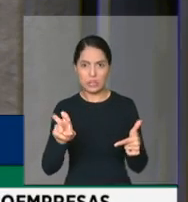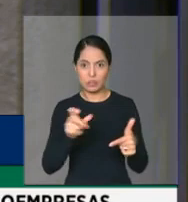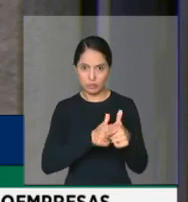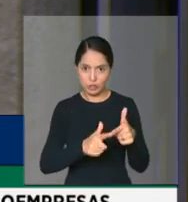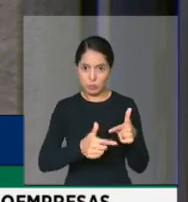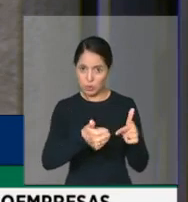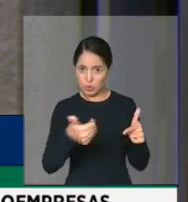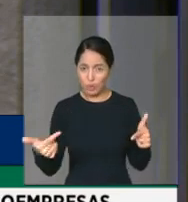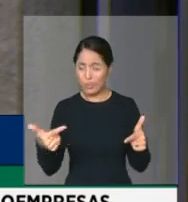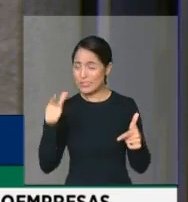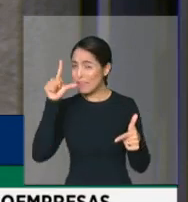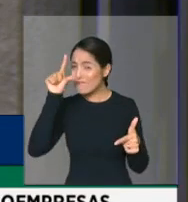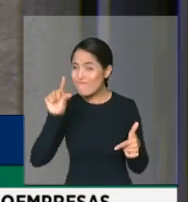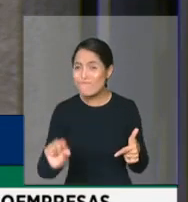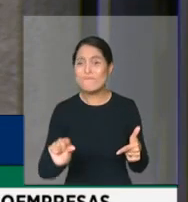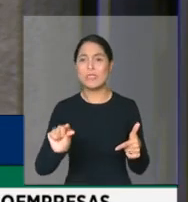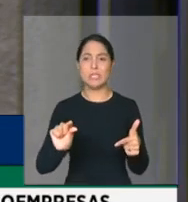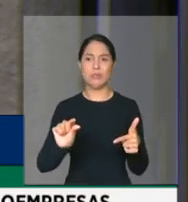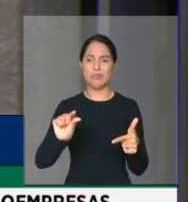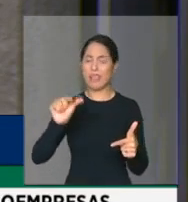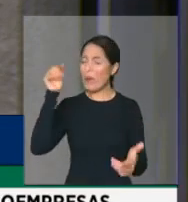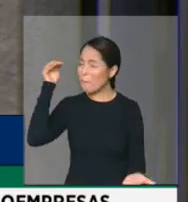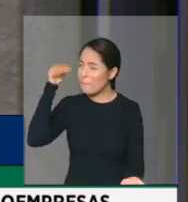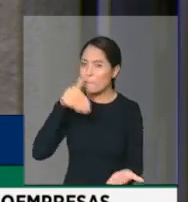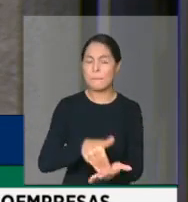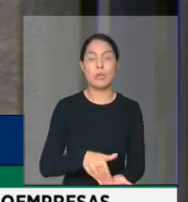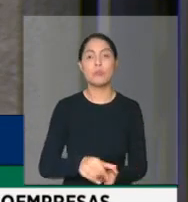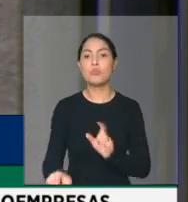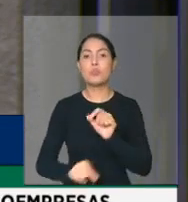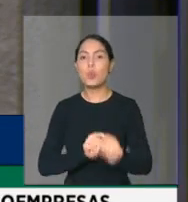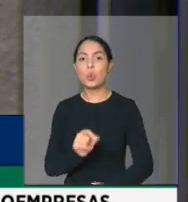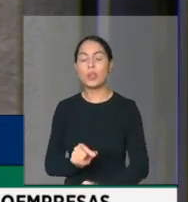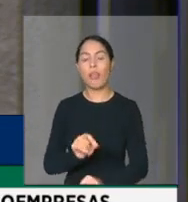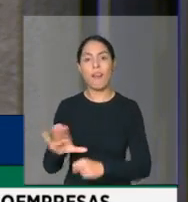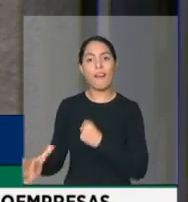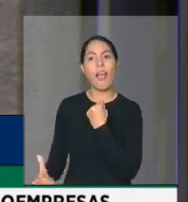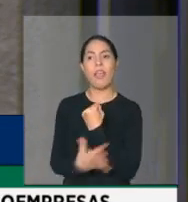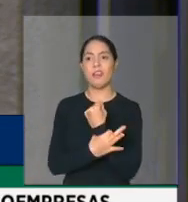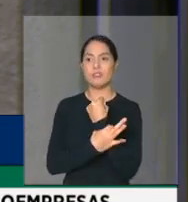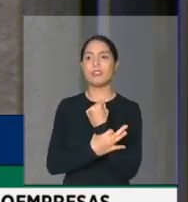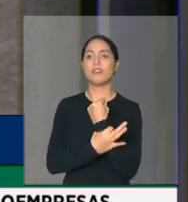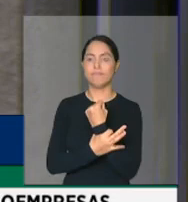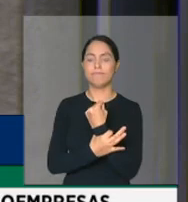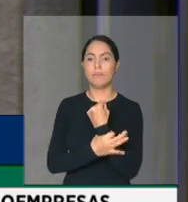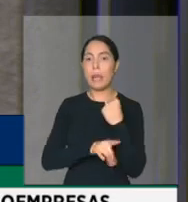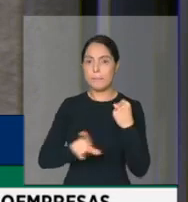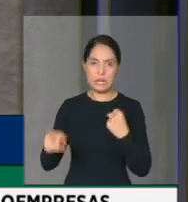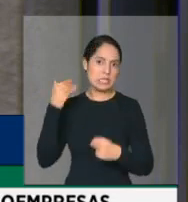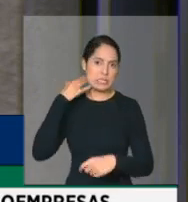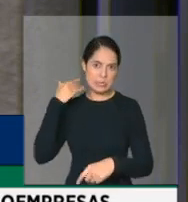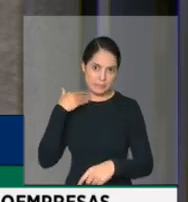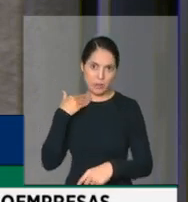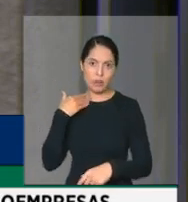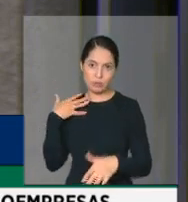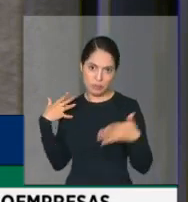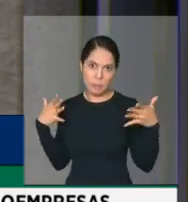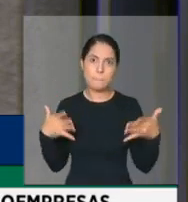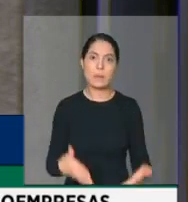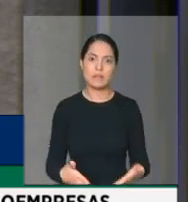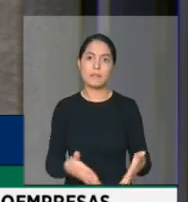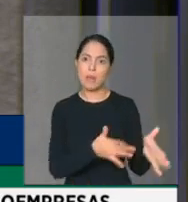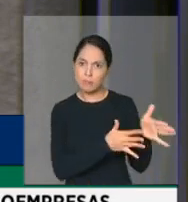o mínimo, para que nós pudéssemos, então, dar uma garantia, mínima que seja, para que os bancos pudessem entrar